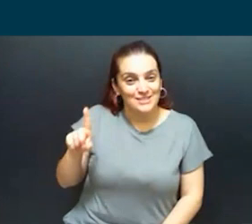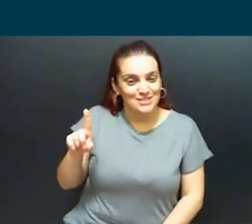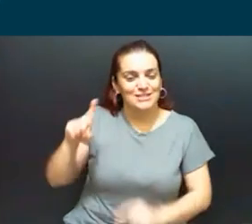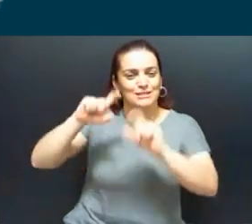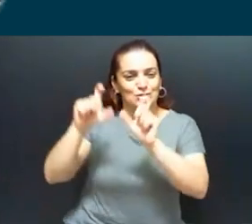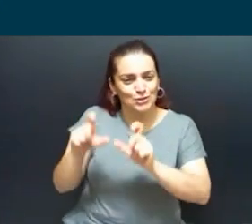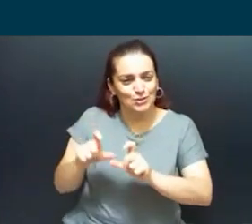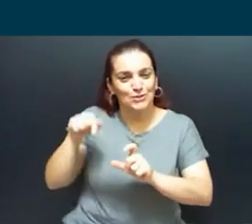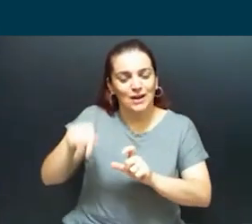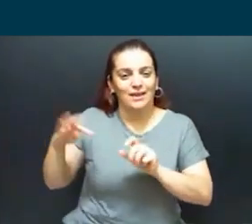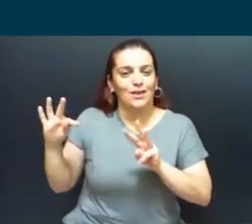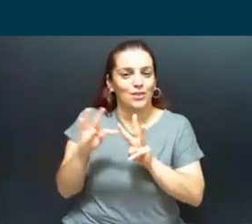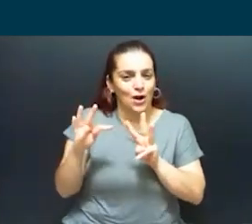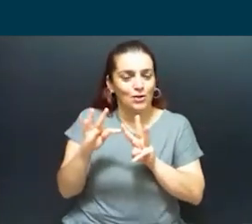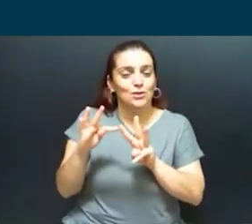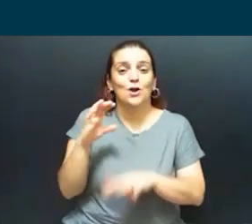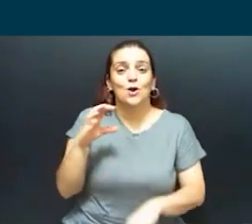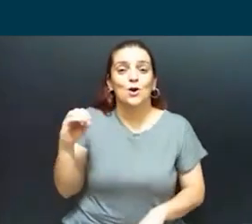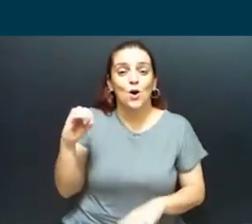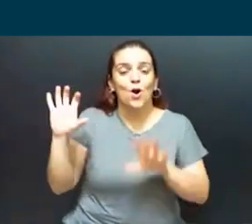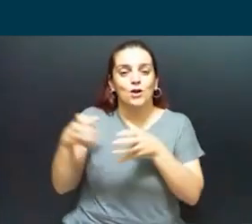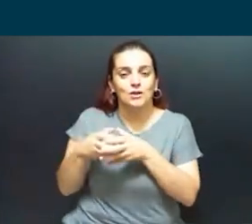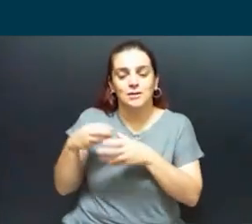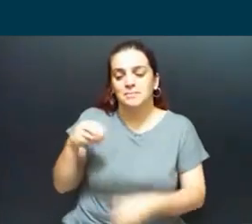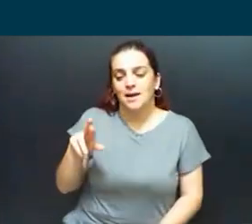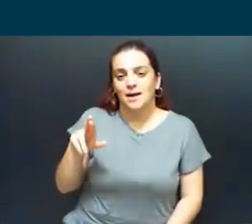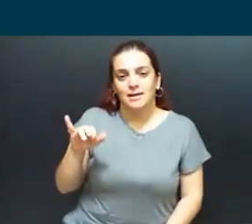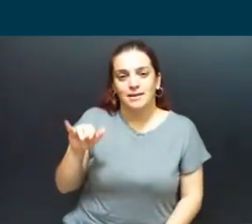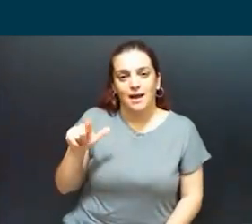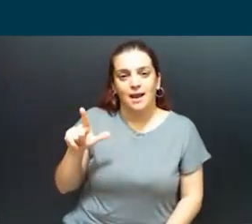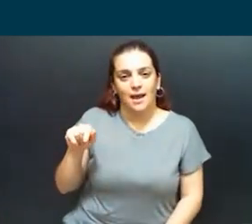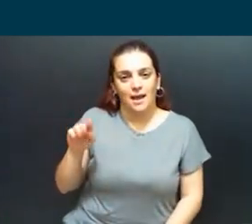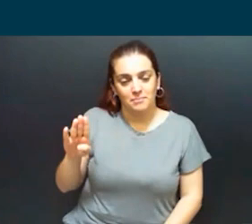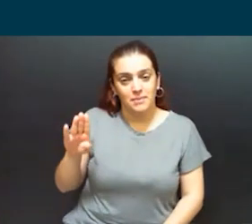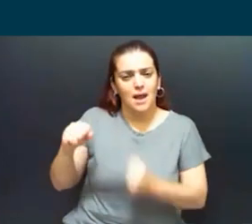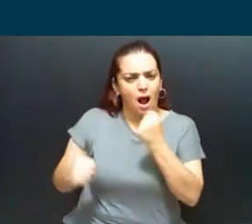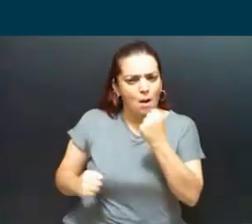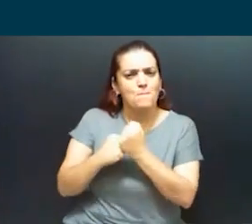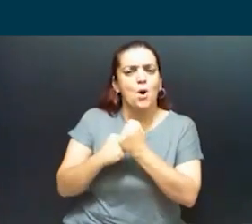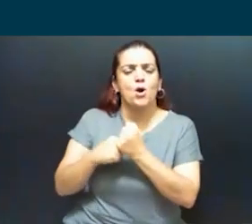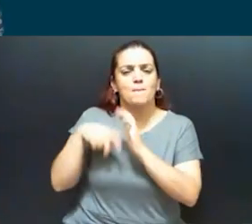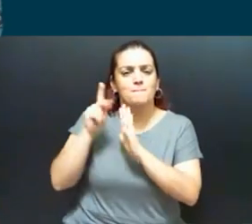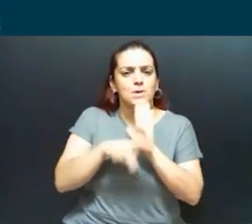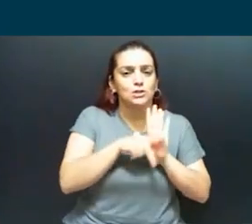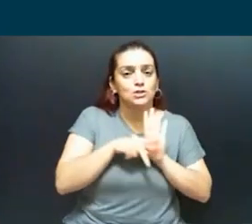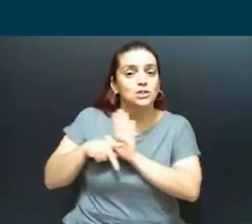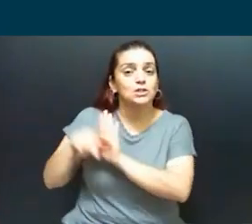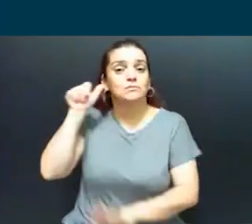e co-organizadora do grupo Maria Lab, colaboradora e apoiadora de projetos e coletivos